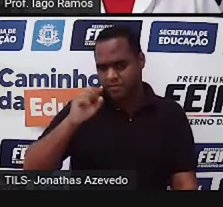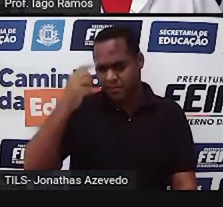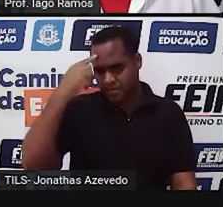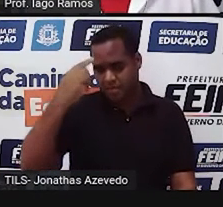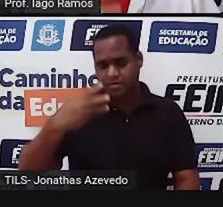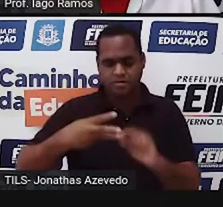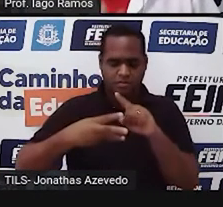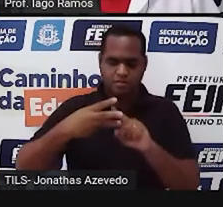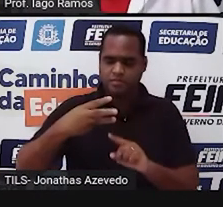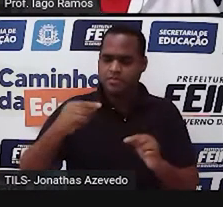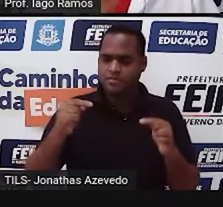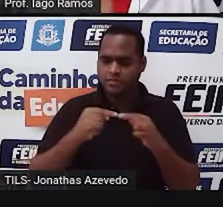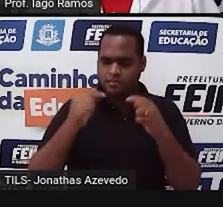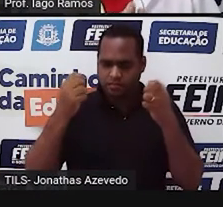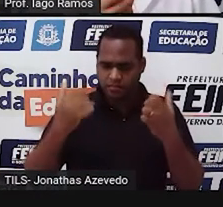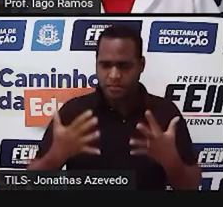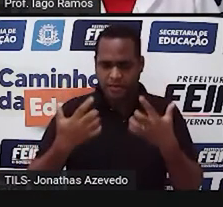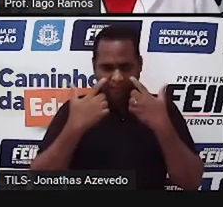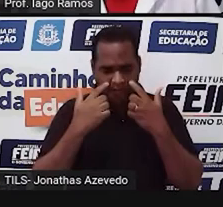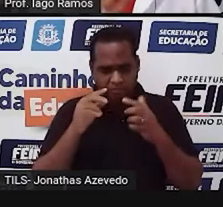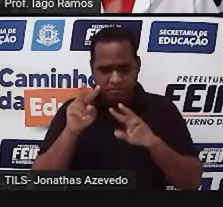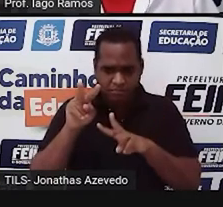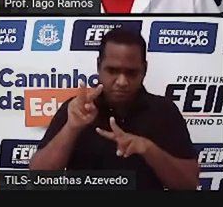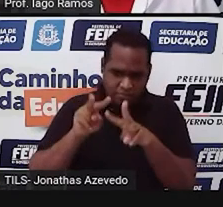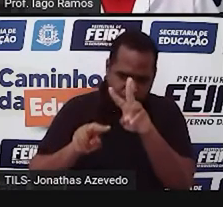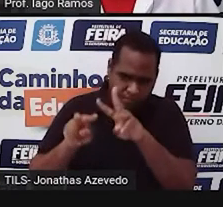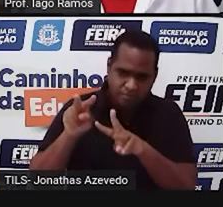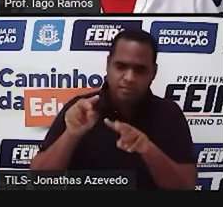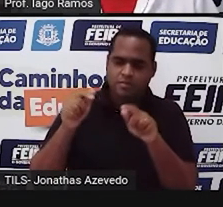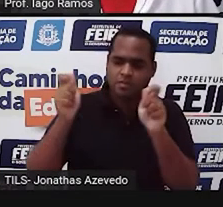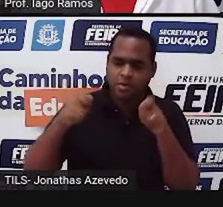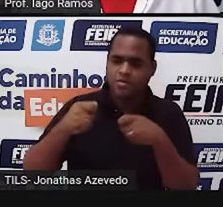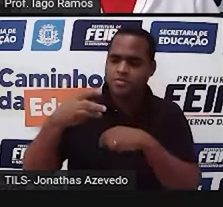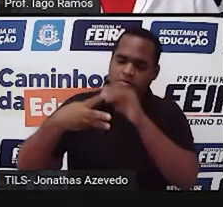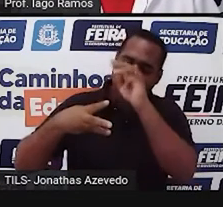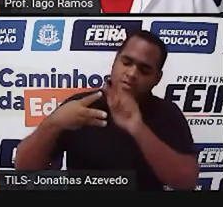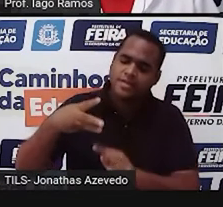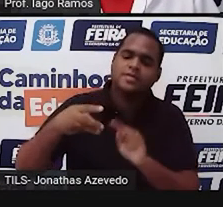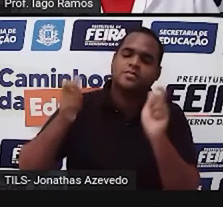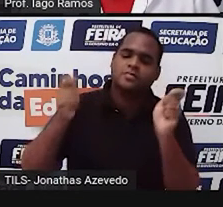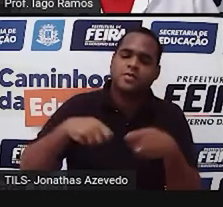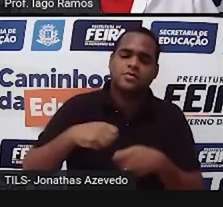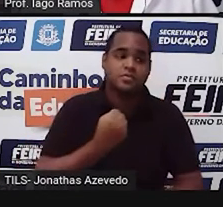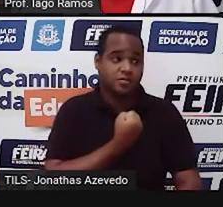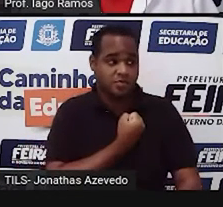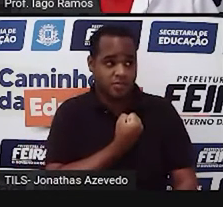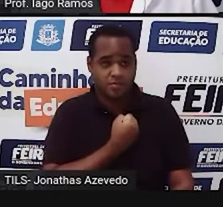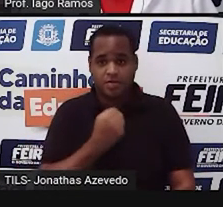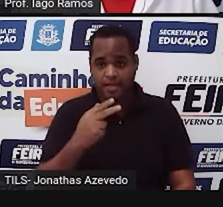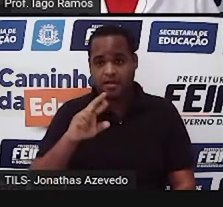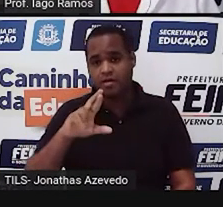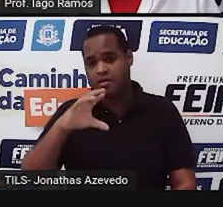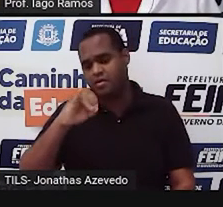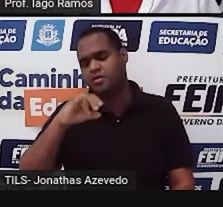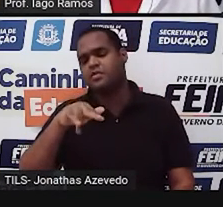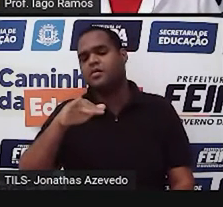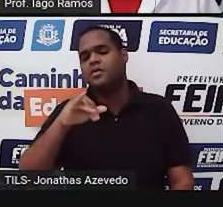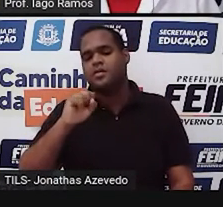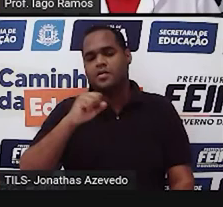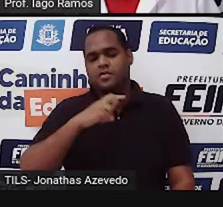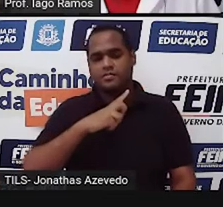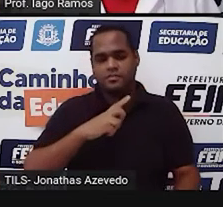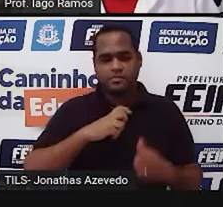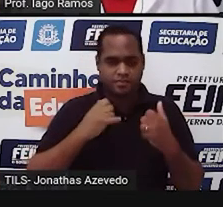três situações onde a gente pode ver né ver de fato é os números racionais dentre